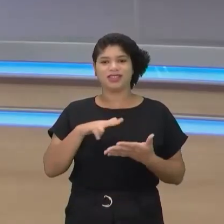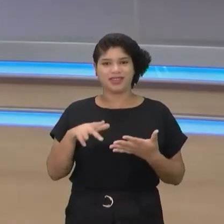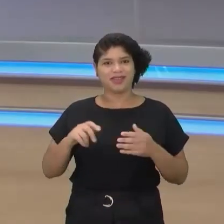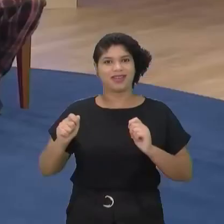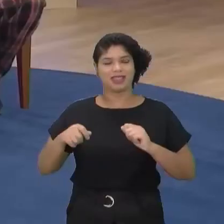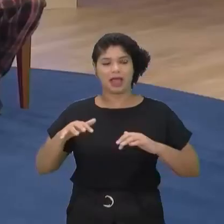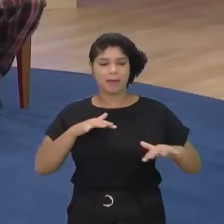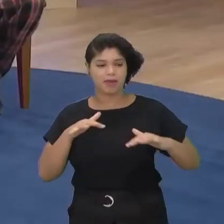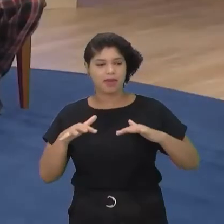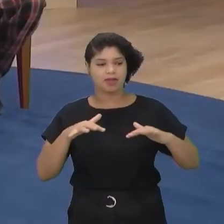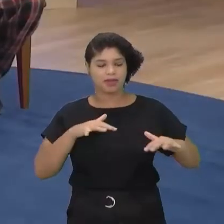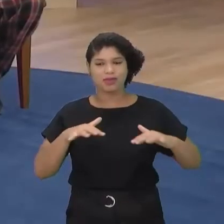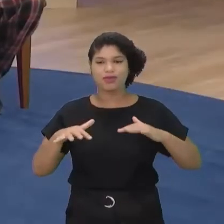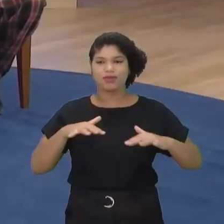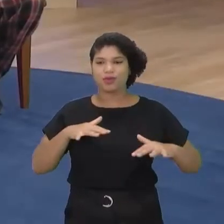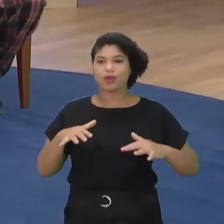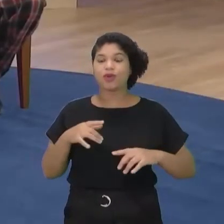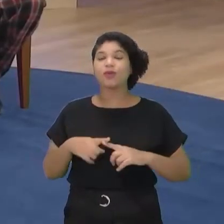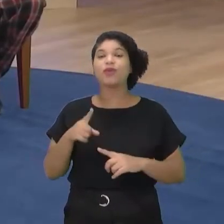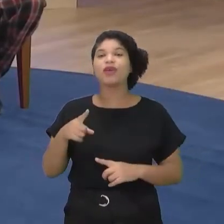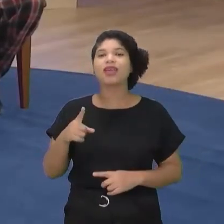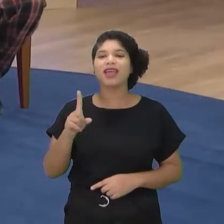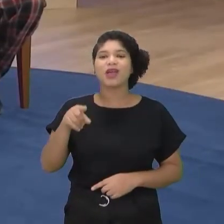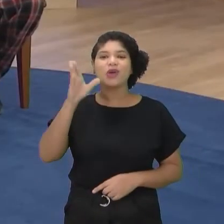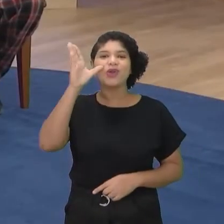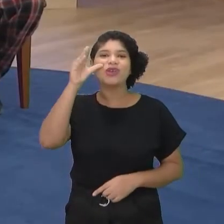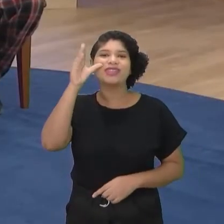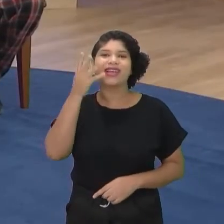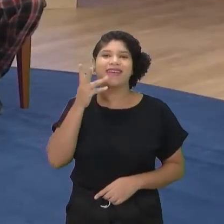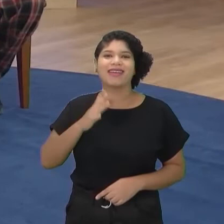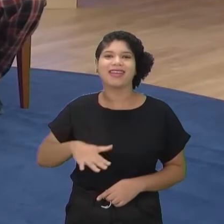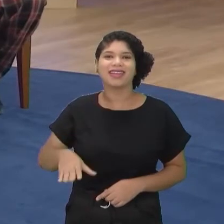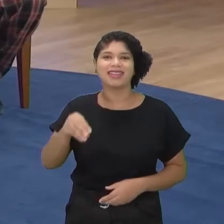possibilidades que tem a ver com a curiosidade de uma criança. E a